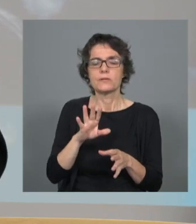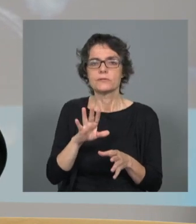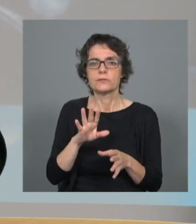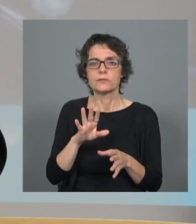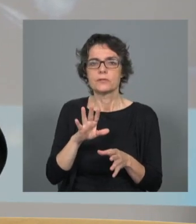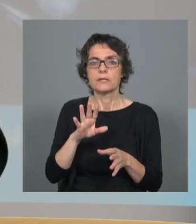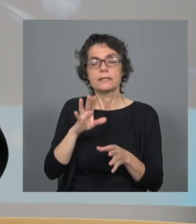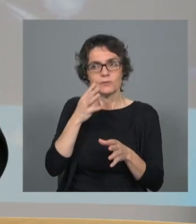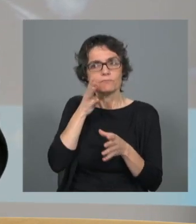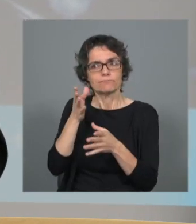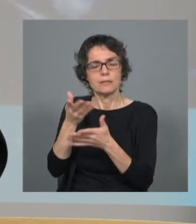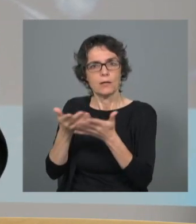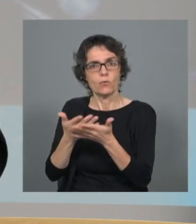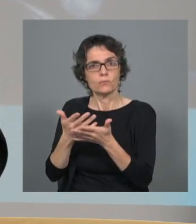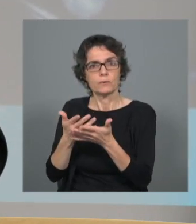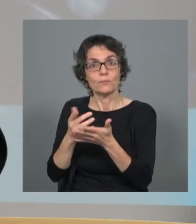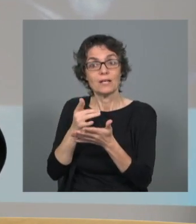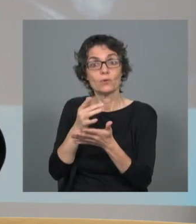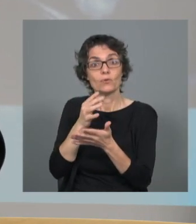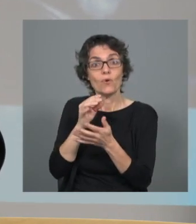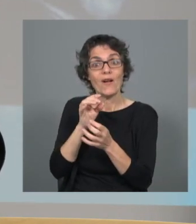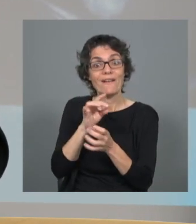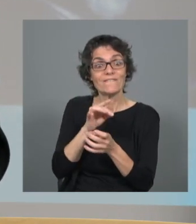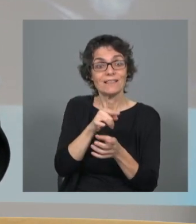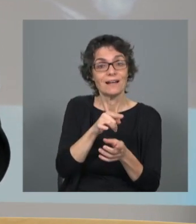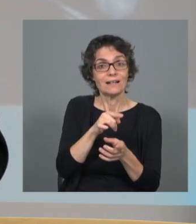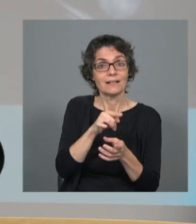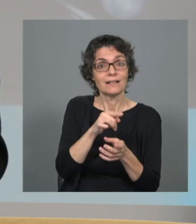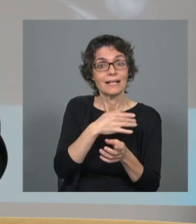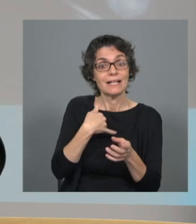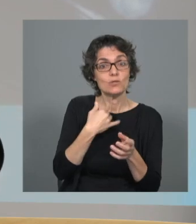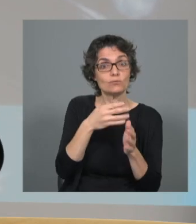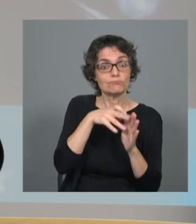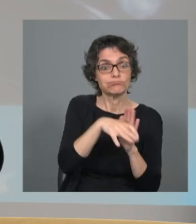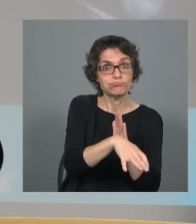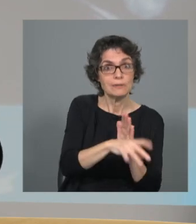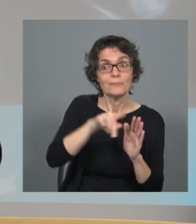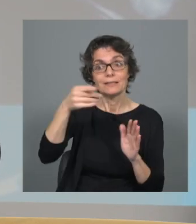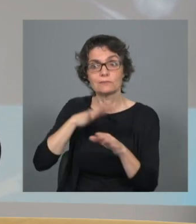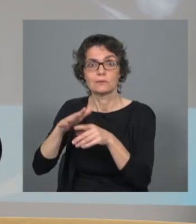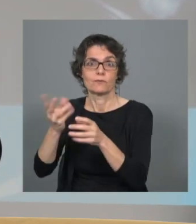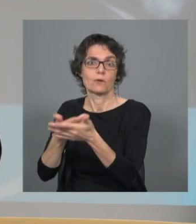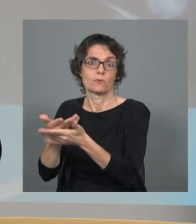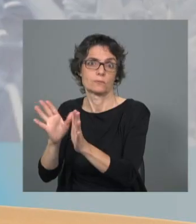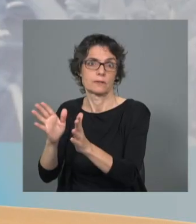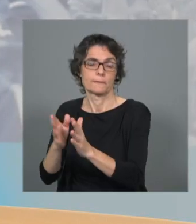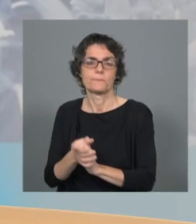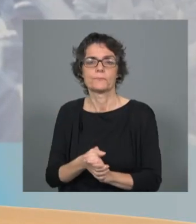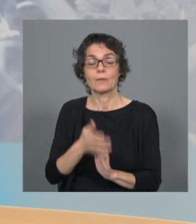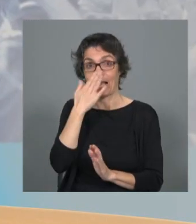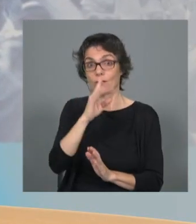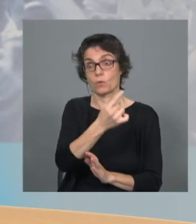a economia e não deixar que o aumento da incidência prejudique ainda mais a economia. E sem dúvida que os comportamentos individuais